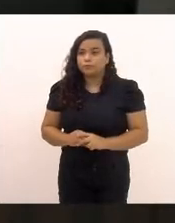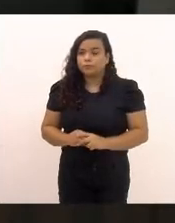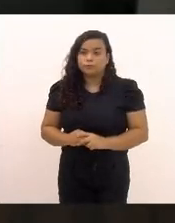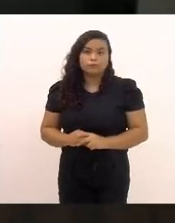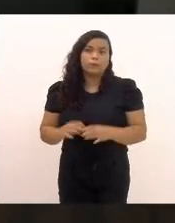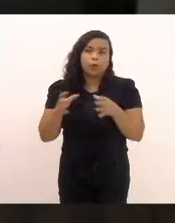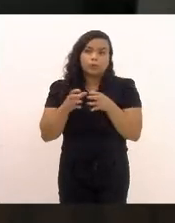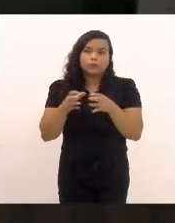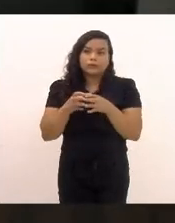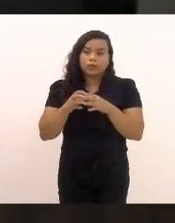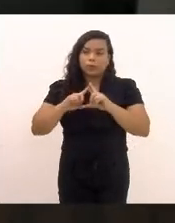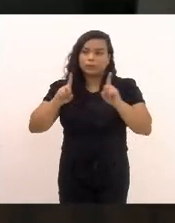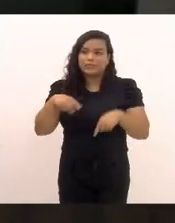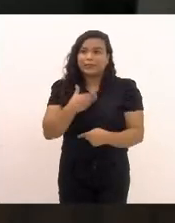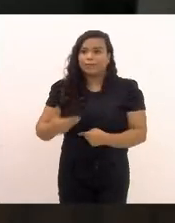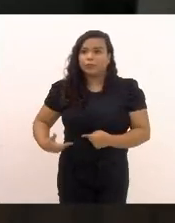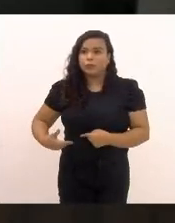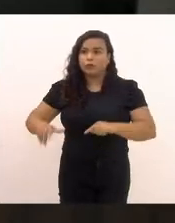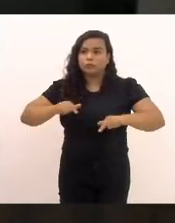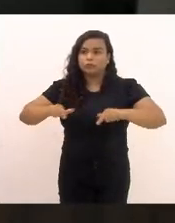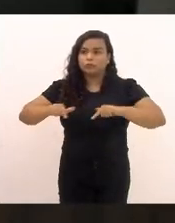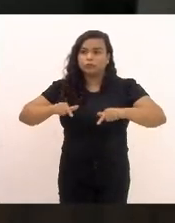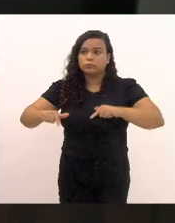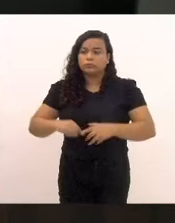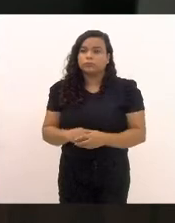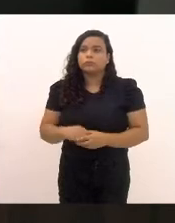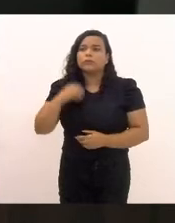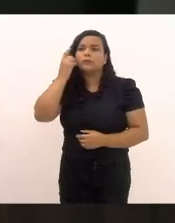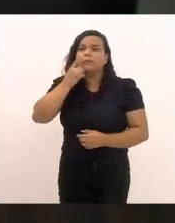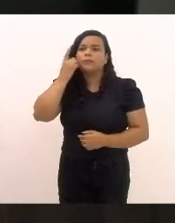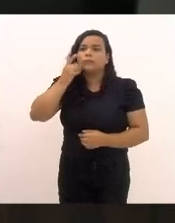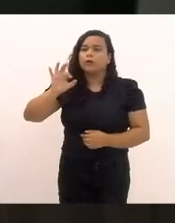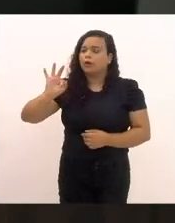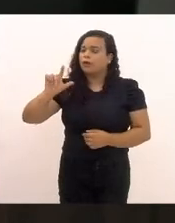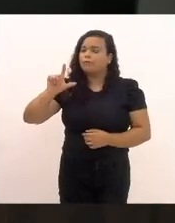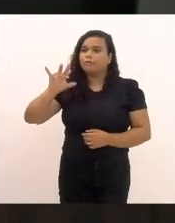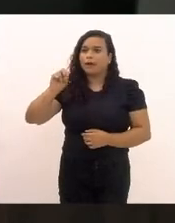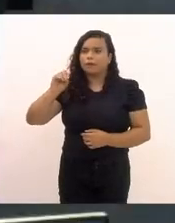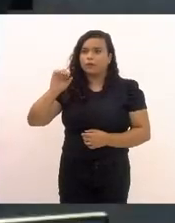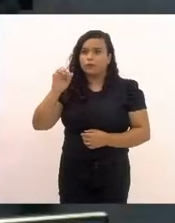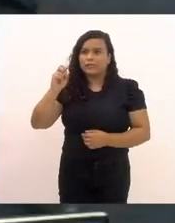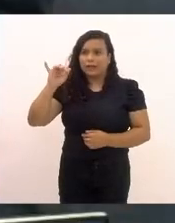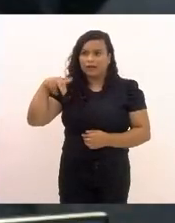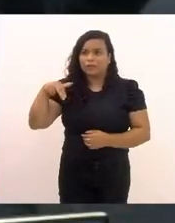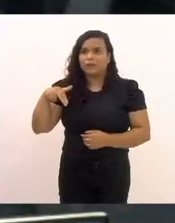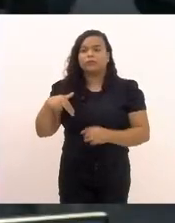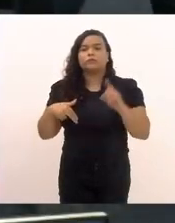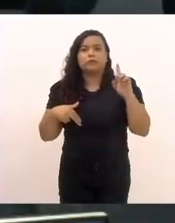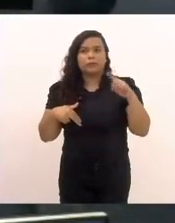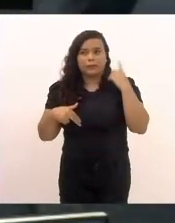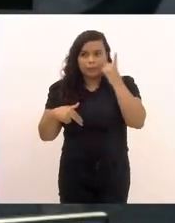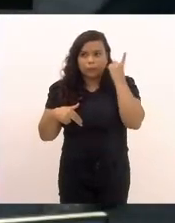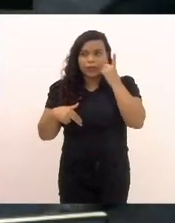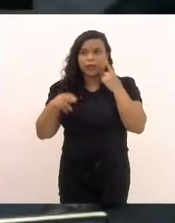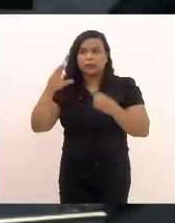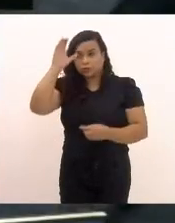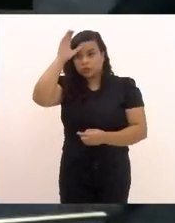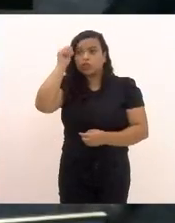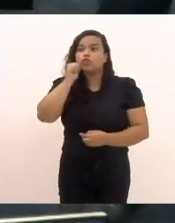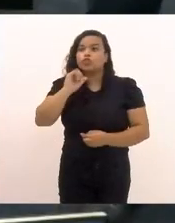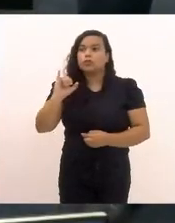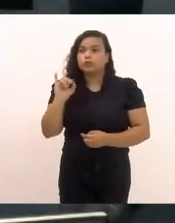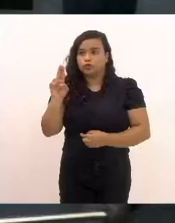Pela Comissão de Servidores Públicos, deputado Flávio Serafini. Deputada Tia Ju, quero, em primeiro lugar, parabenizar o deputado